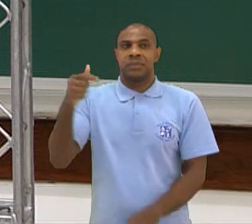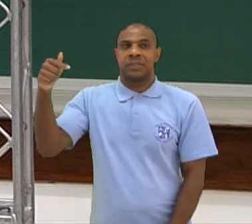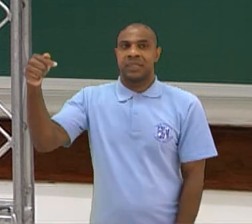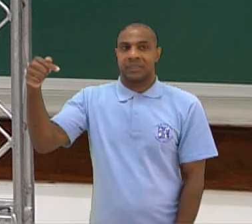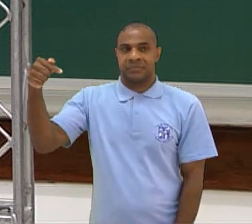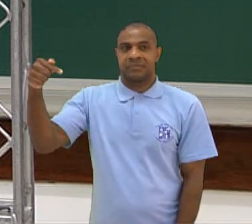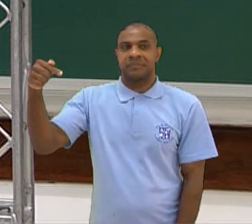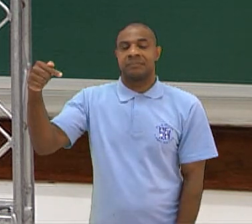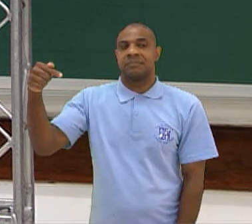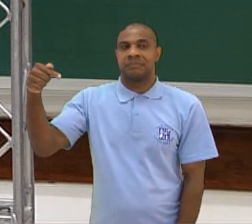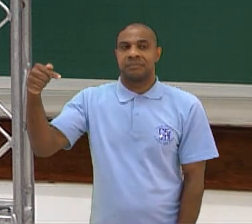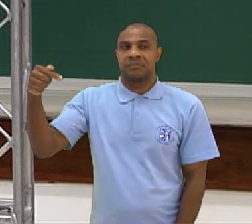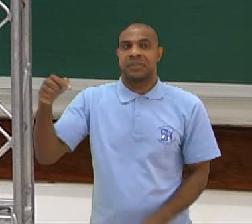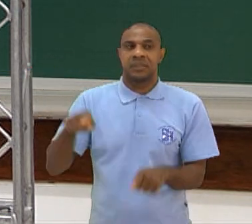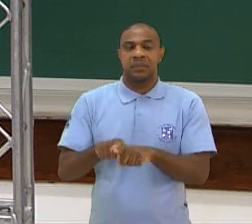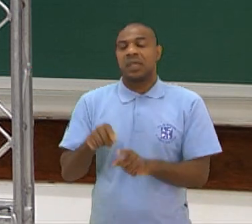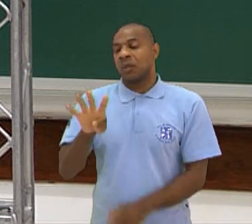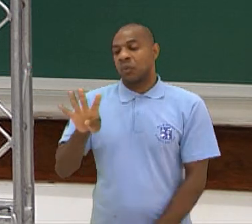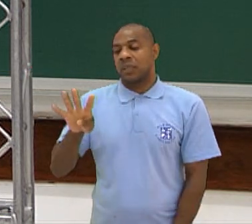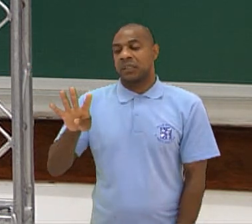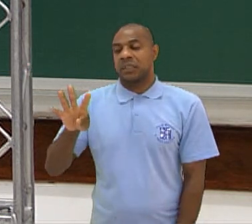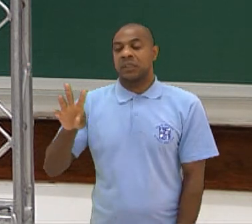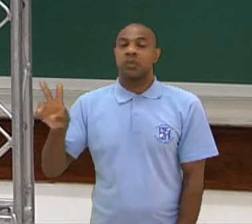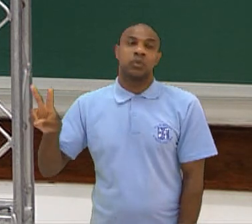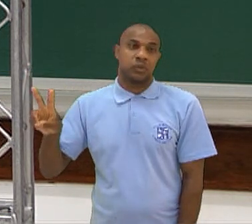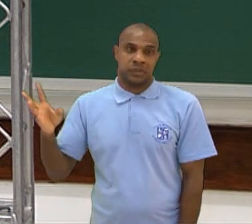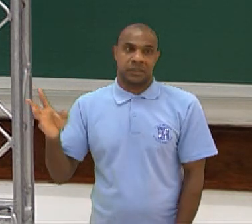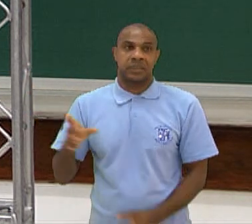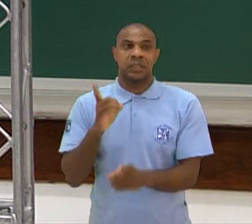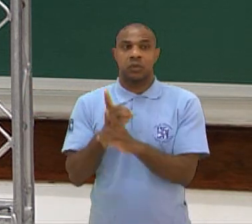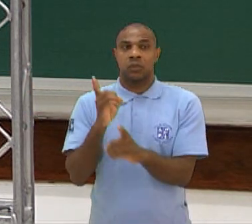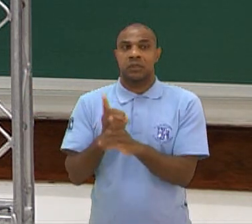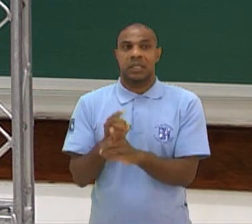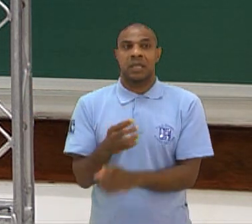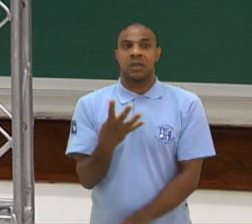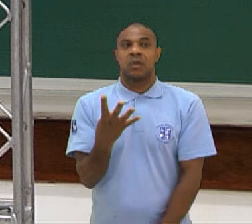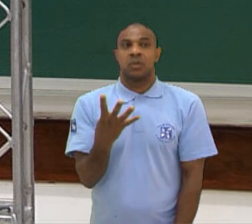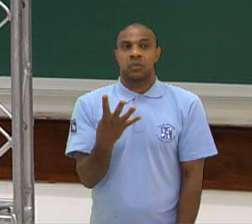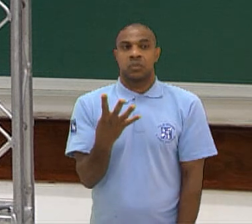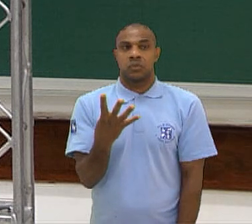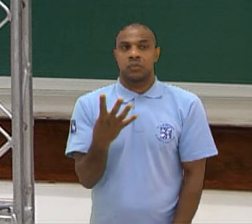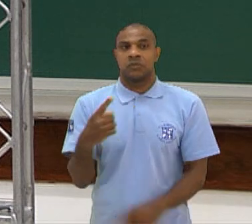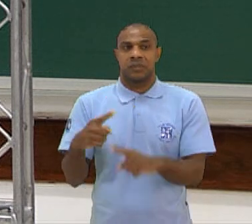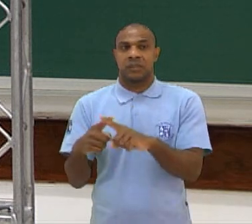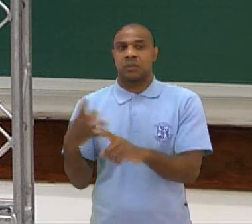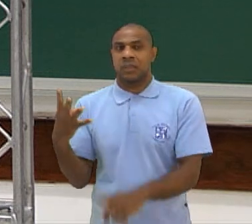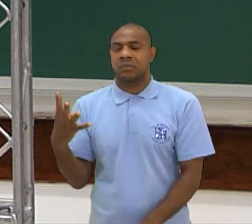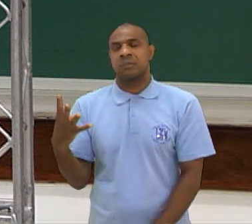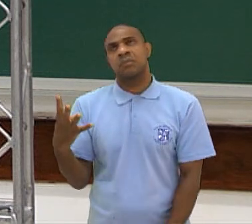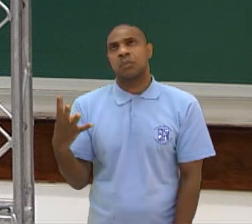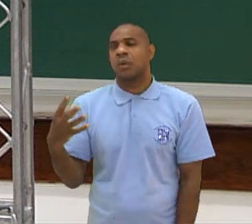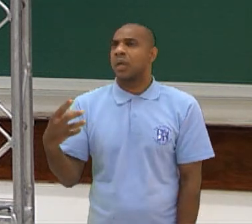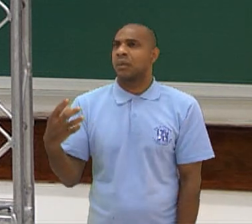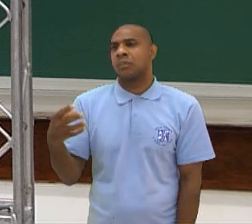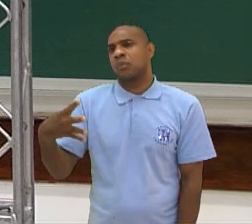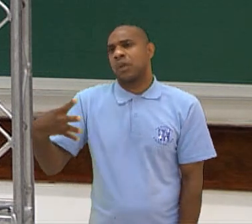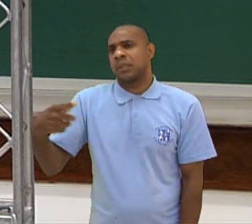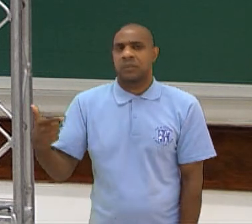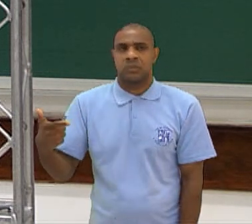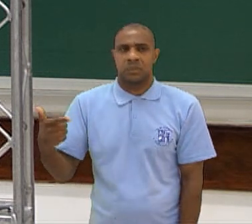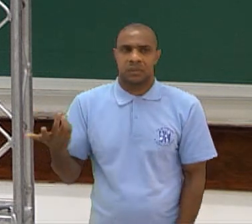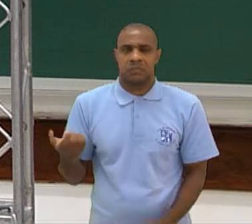tem problema nenhum. Como eu vou fazer aqui? Vou encontrar um mínimo múltiplo entre 6 e 4. Ah, o primeiro é 12, então eu